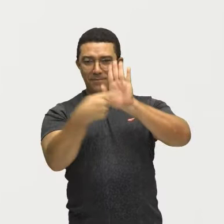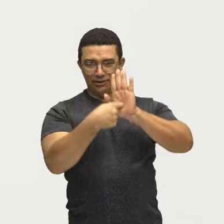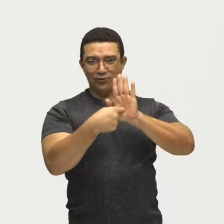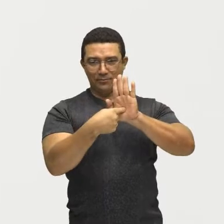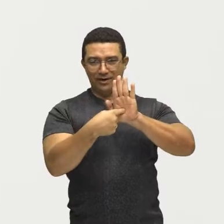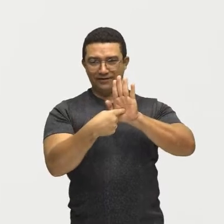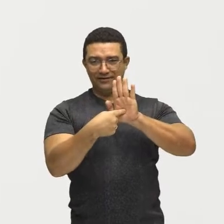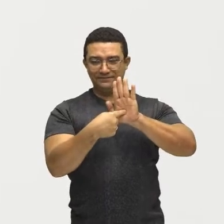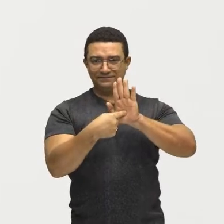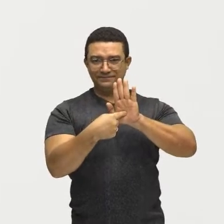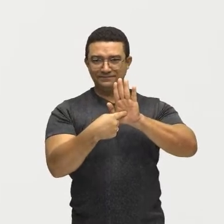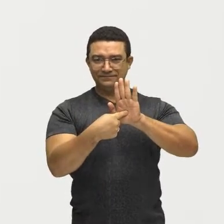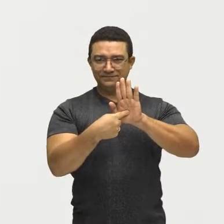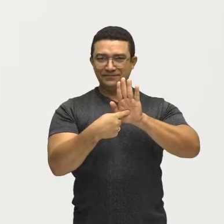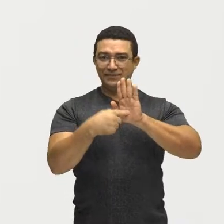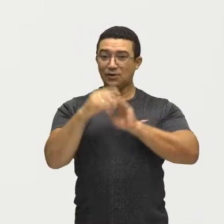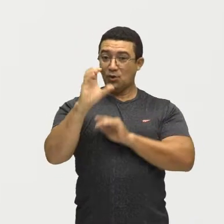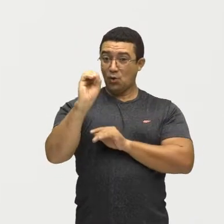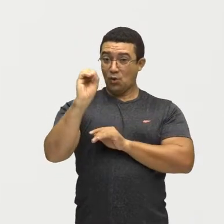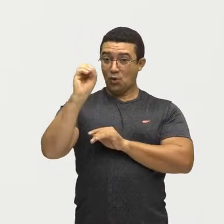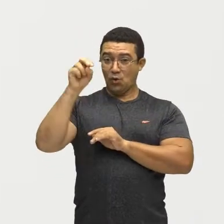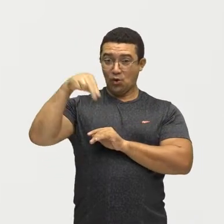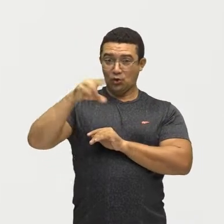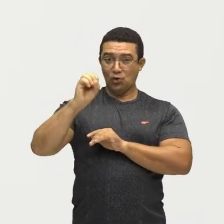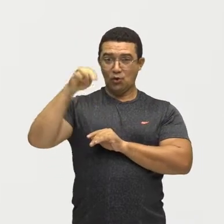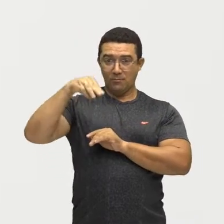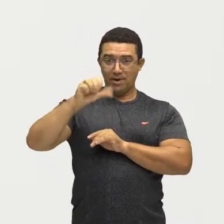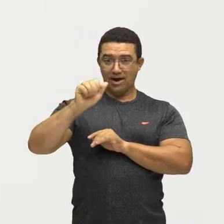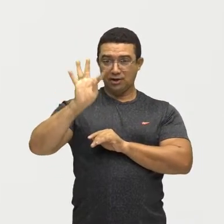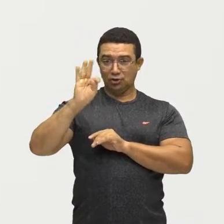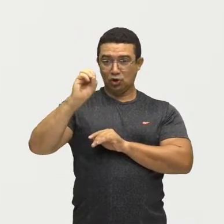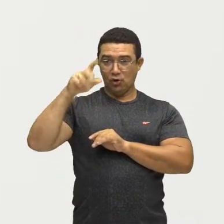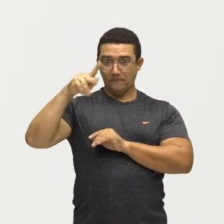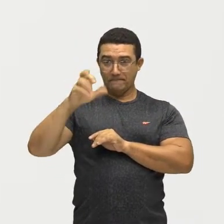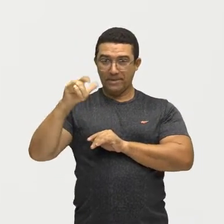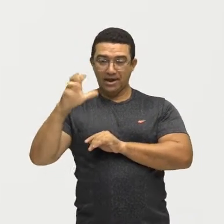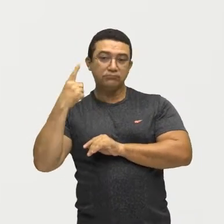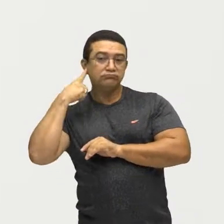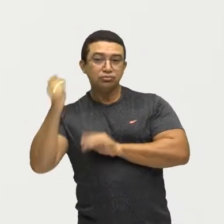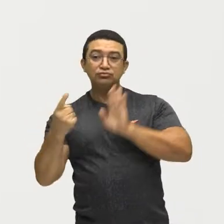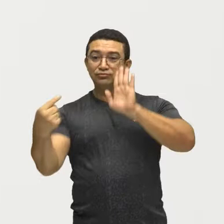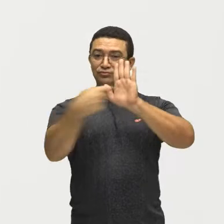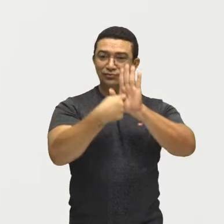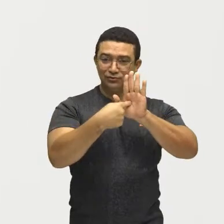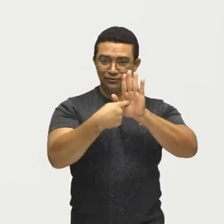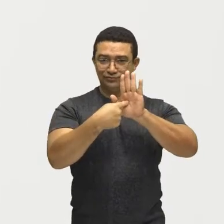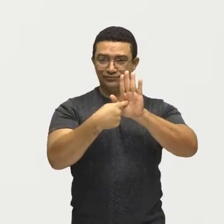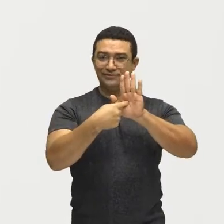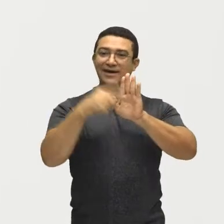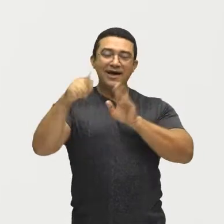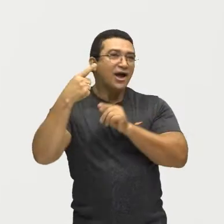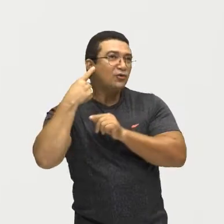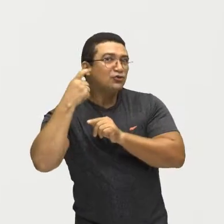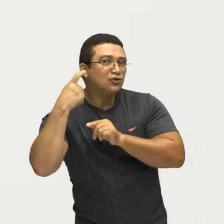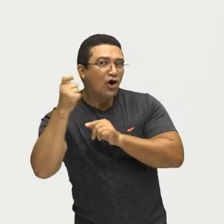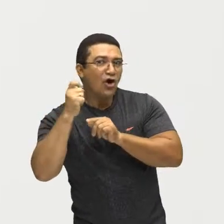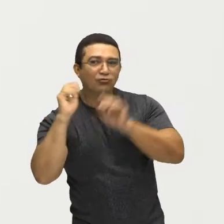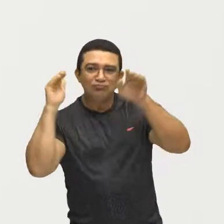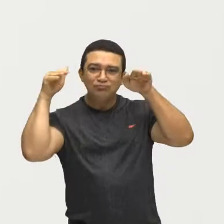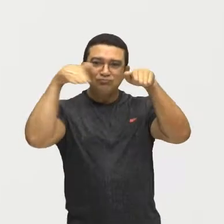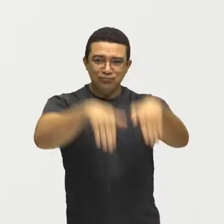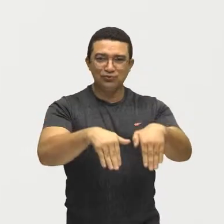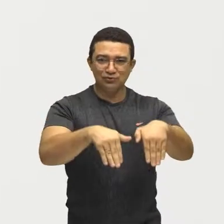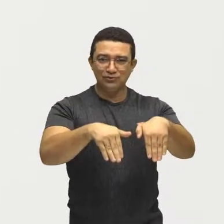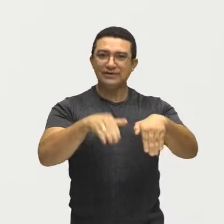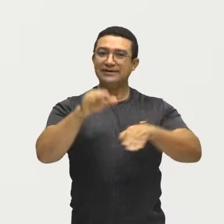Então, isso é que é chamado de onomatopeia, né? Não o mergulho em si. Se eu falasse o